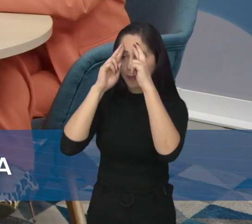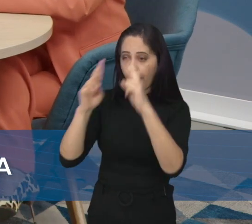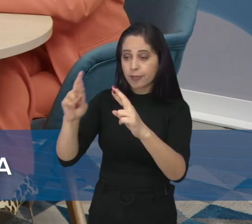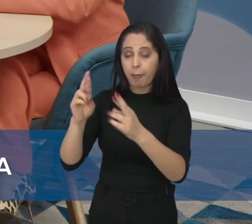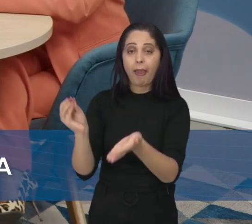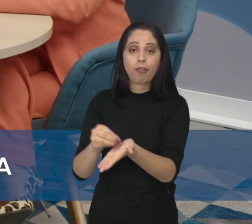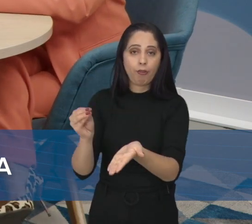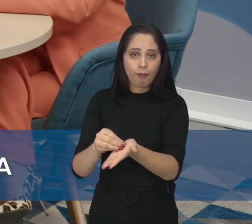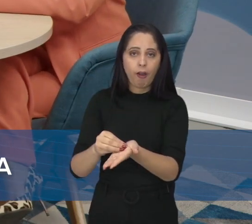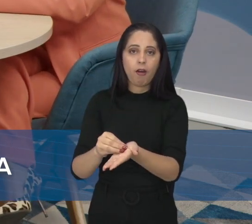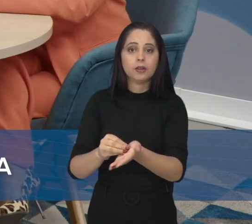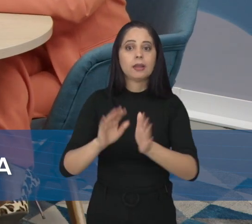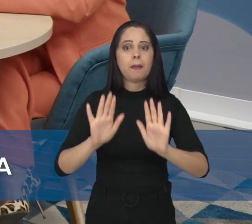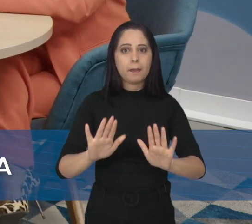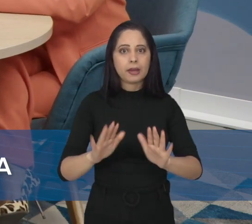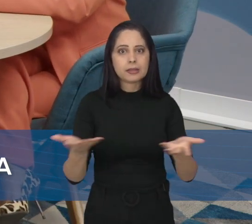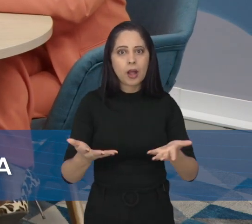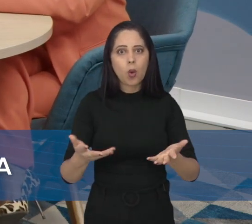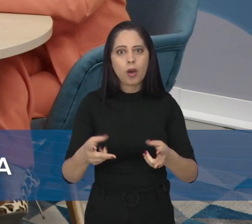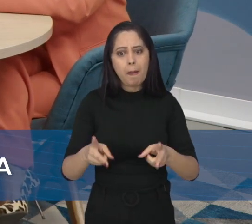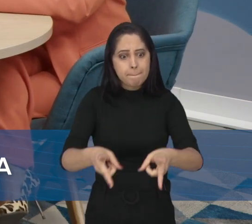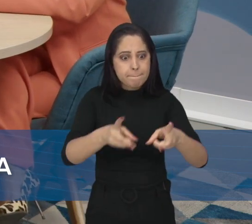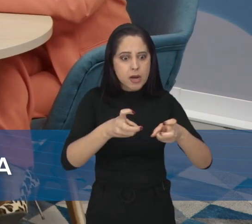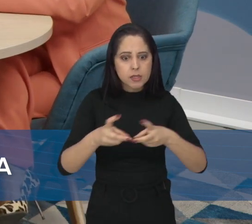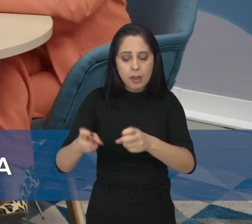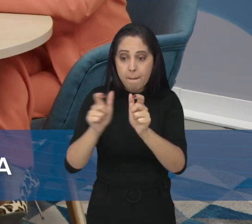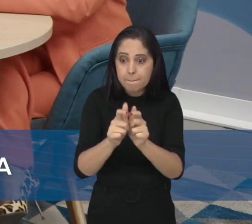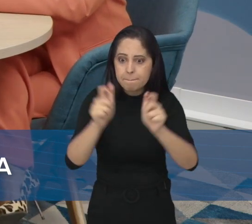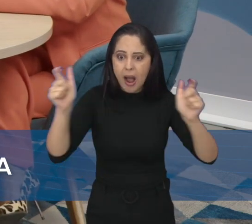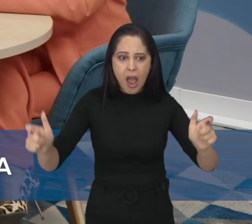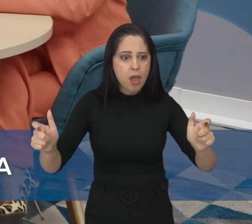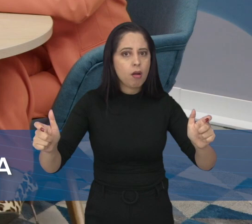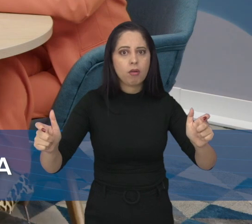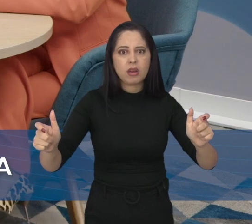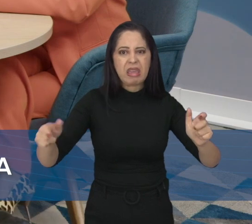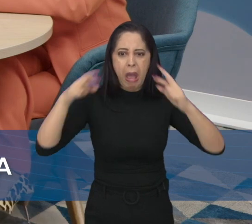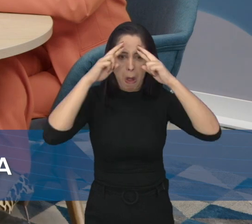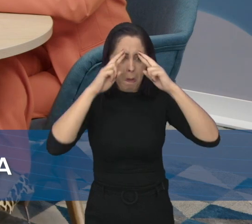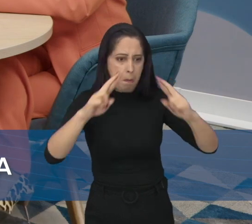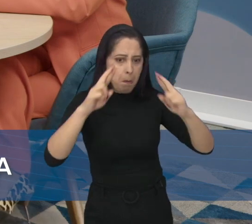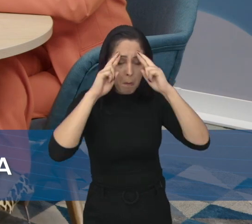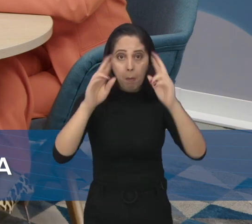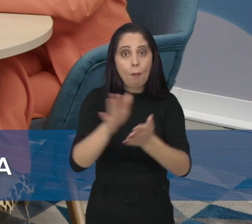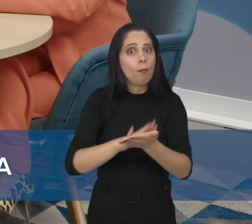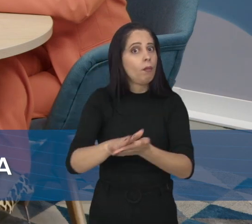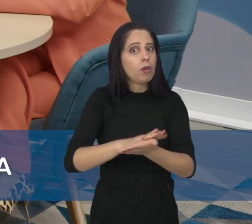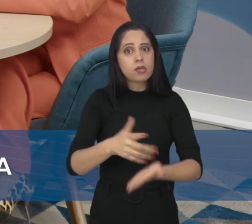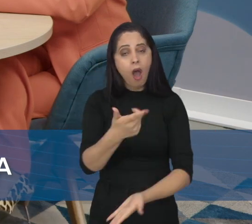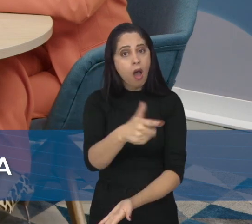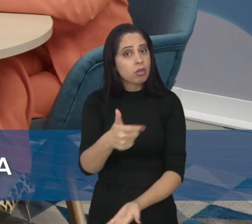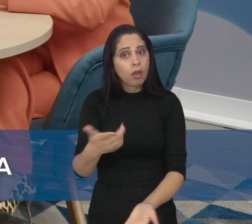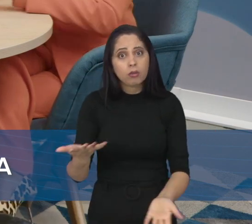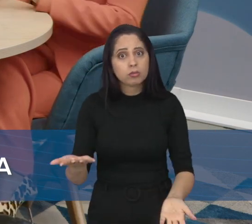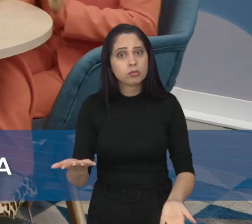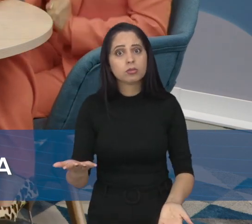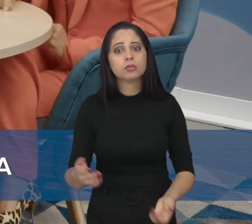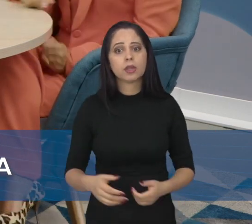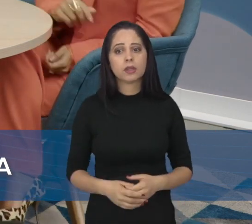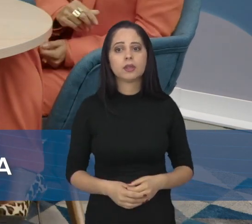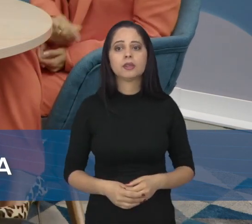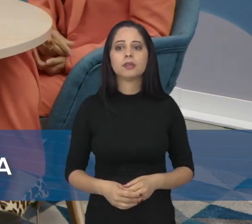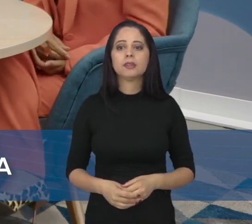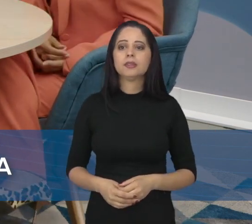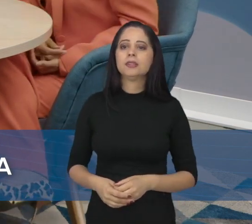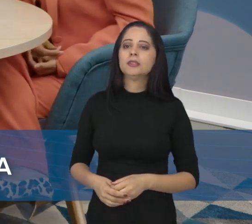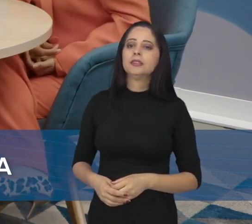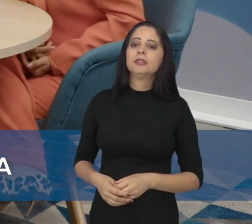tem até mais, a gente vê mais, né? As pessoas, elas acabam mostrando mais. Queria que vocês fizessem. Acho que os